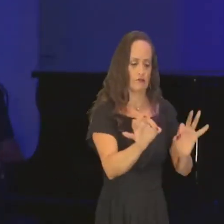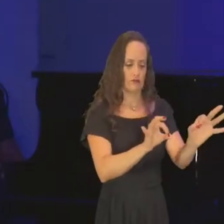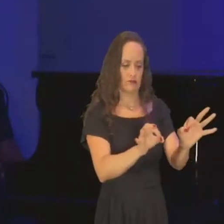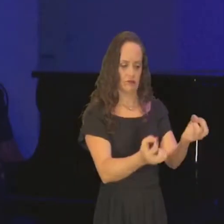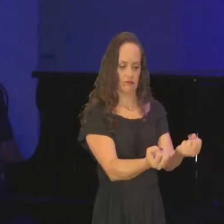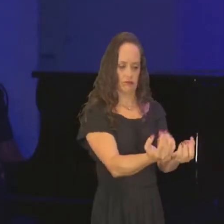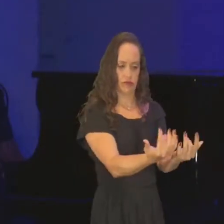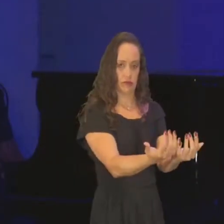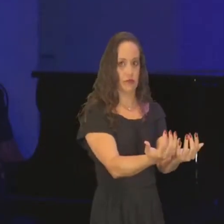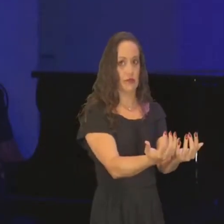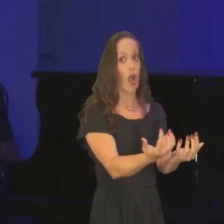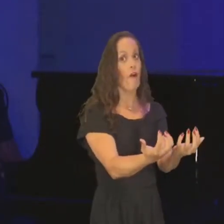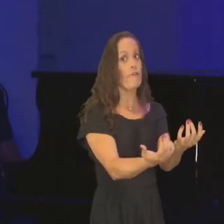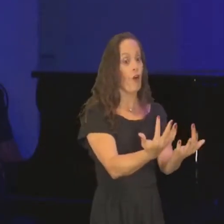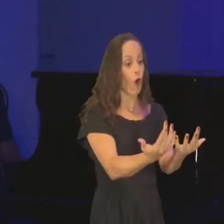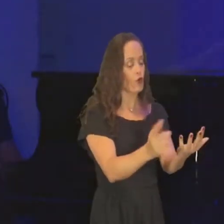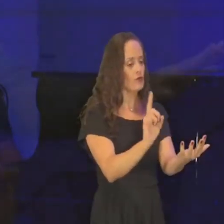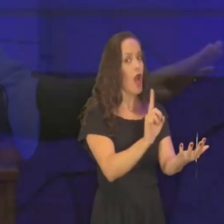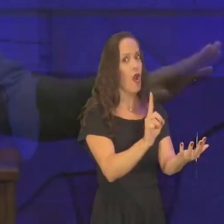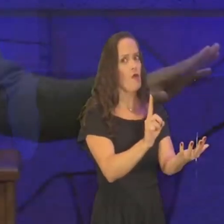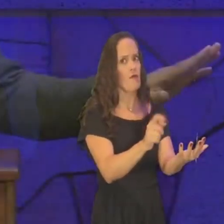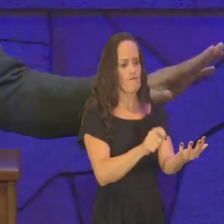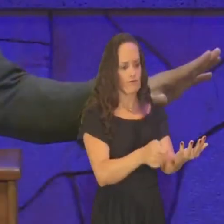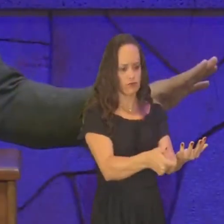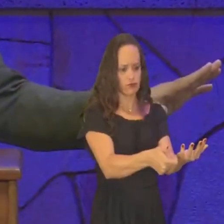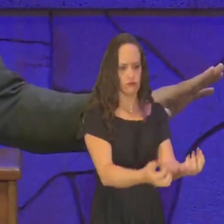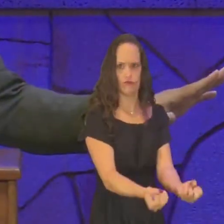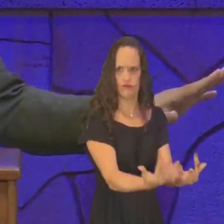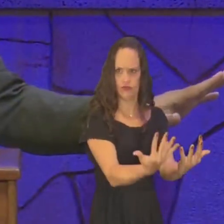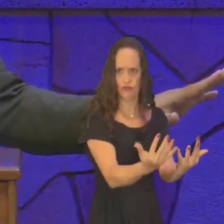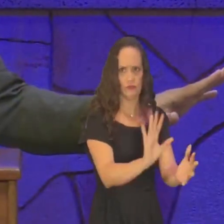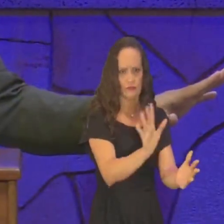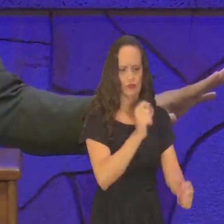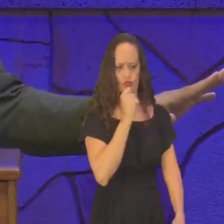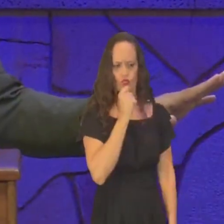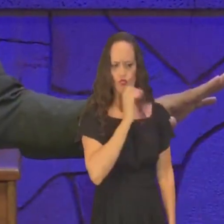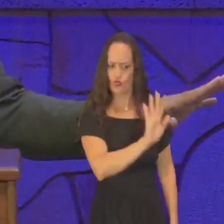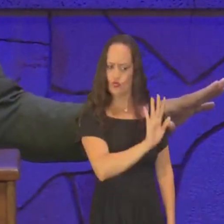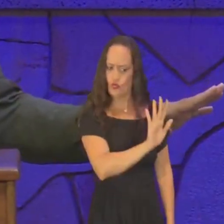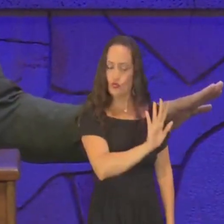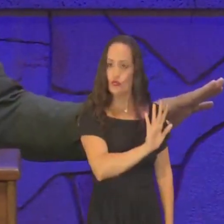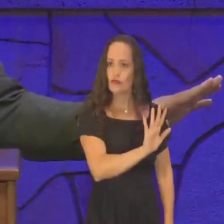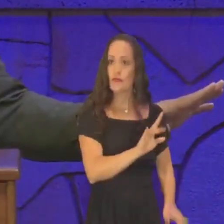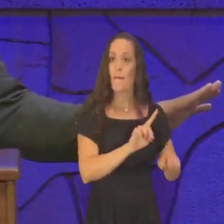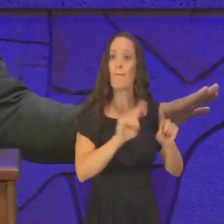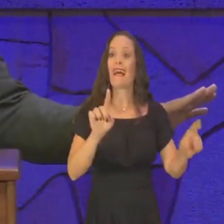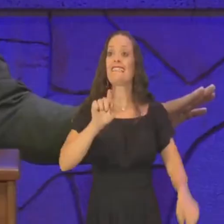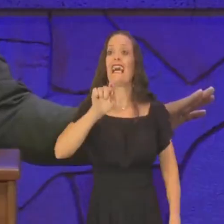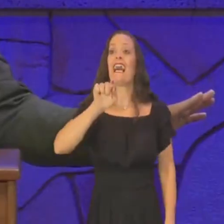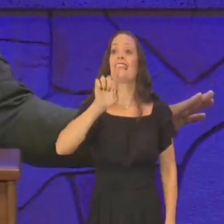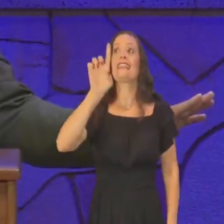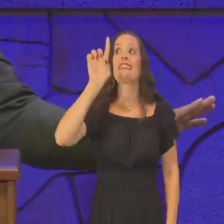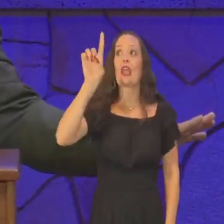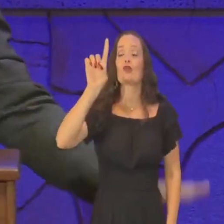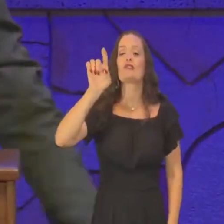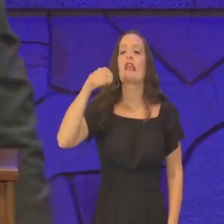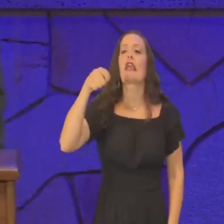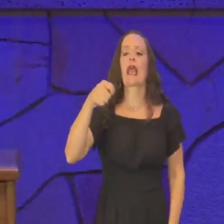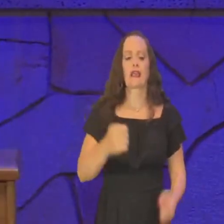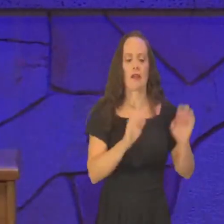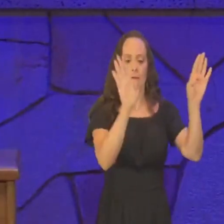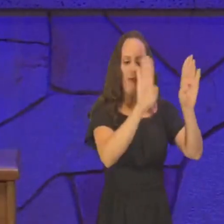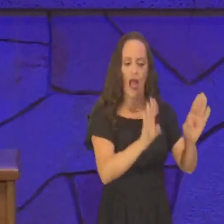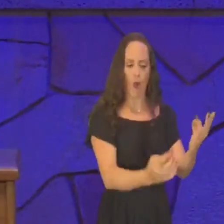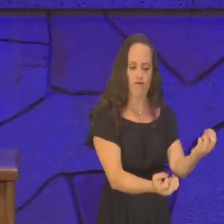coisa, não coloquem agora o fogo, porque o Deus verdadeiro é o Deus que responderá através do fogo.